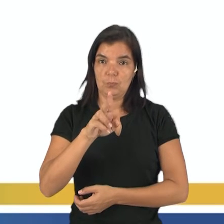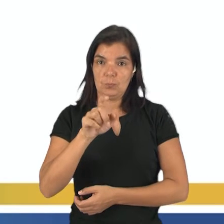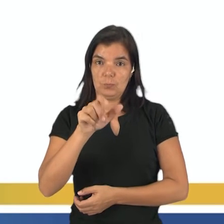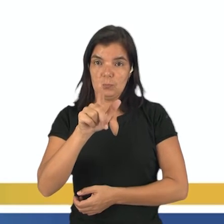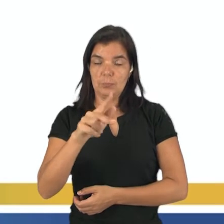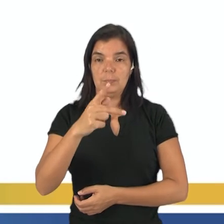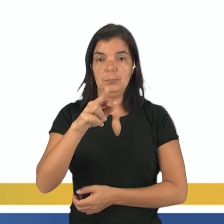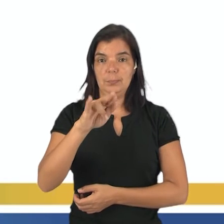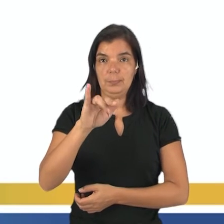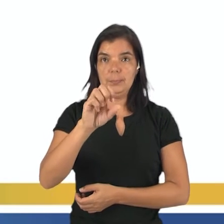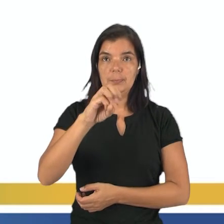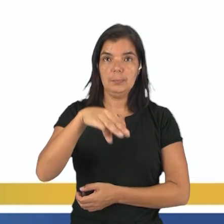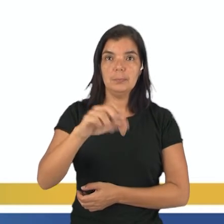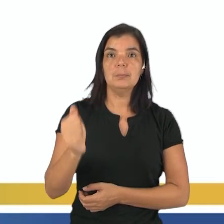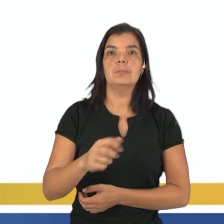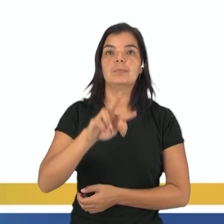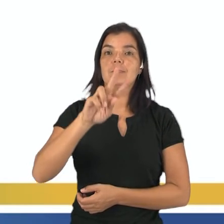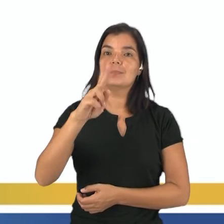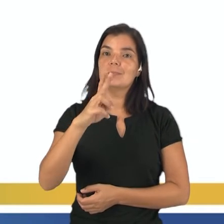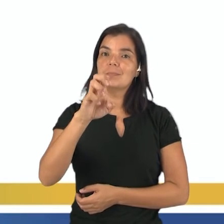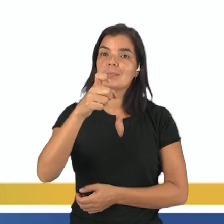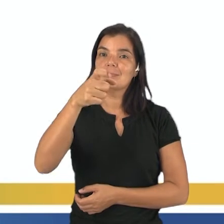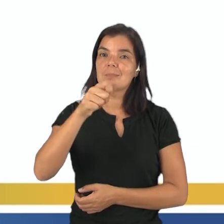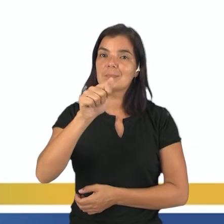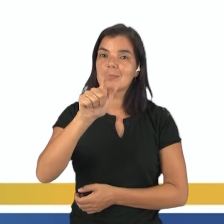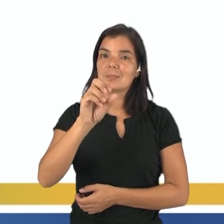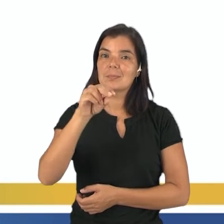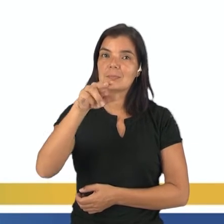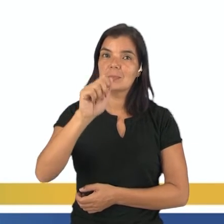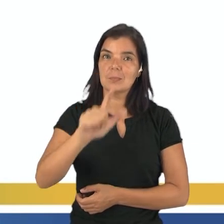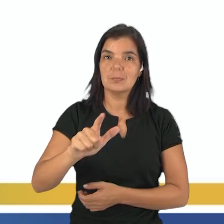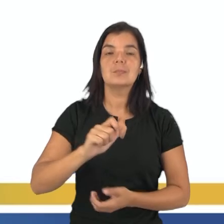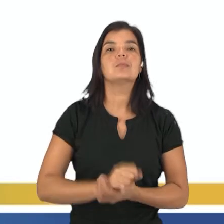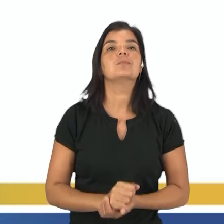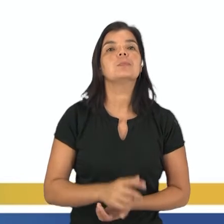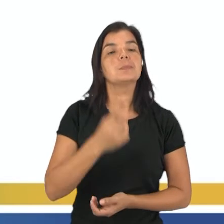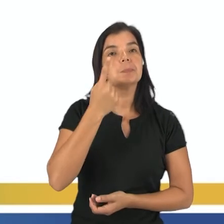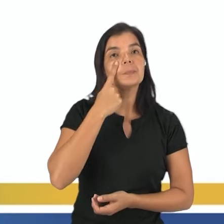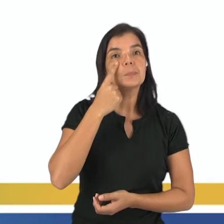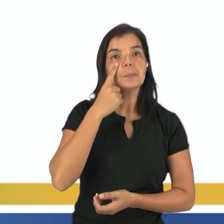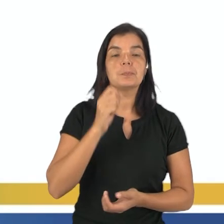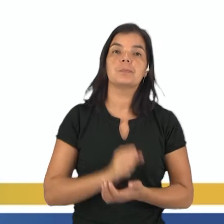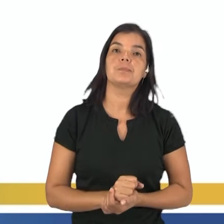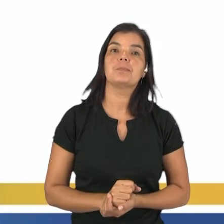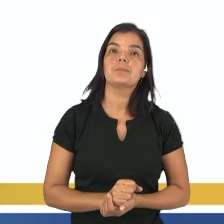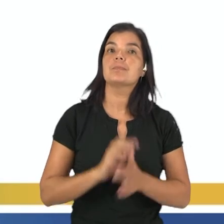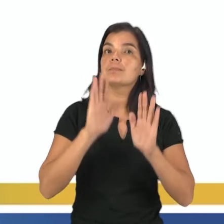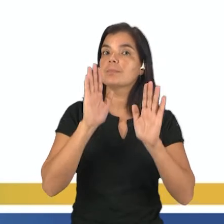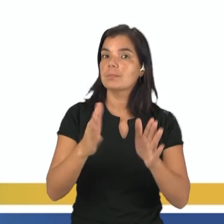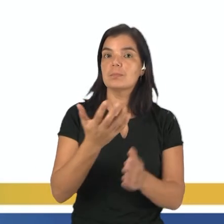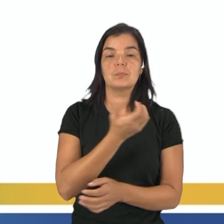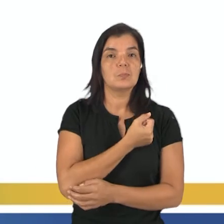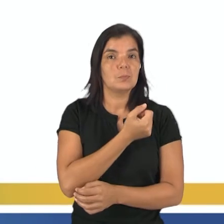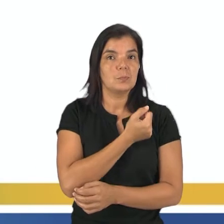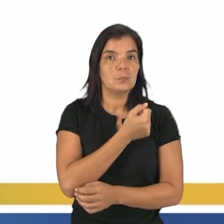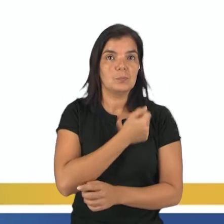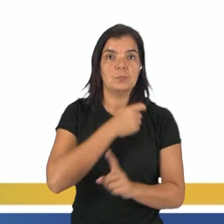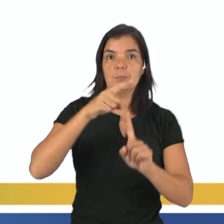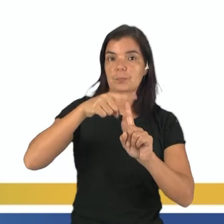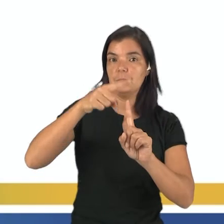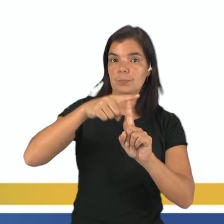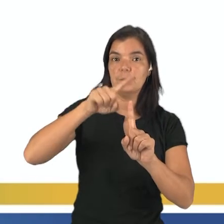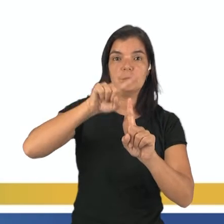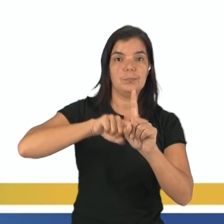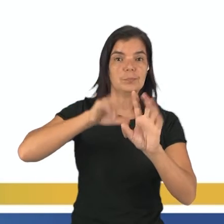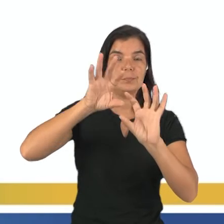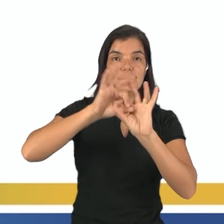prisma hexagonal abaixo. Então, nós temos aqui o prisma hexagonal abaixo. E já está colocado o número de faces, vértices